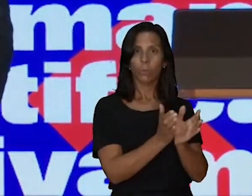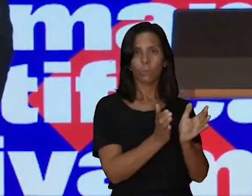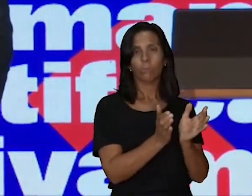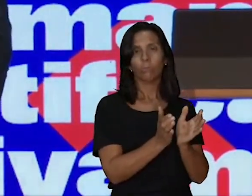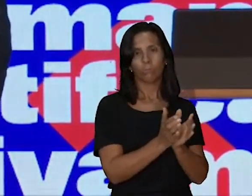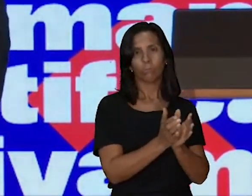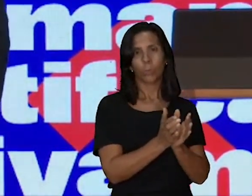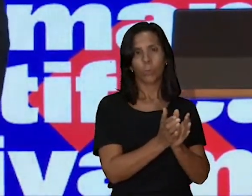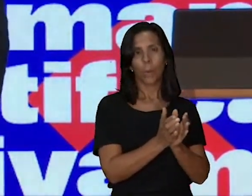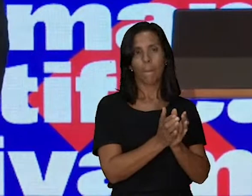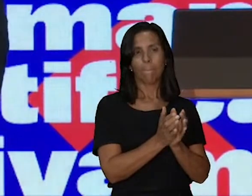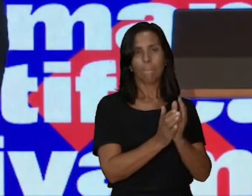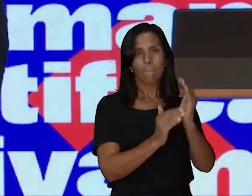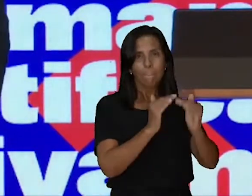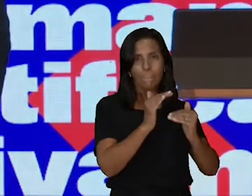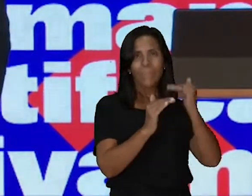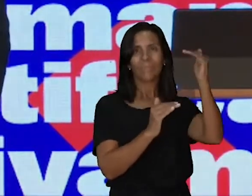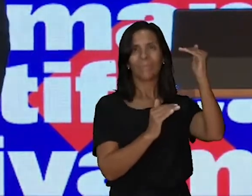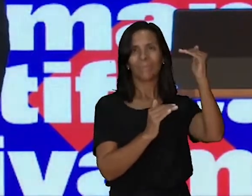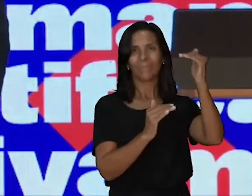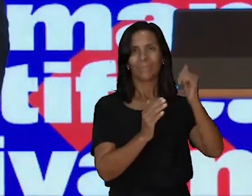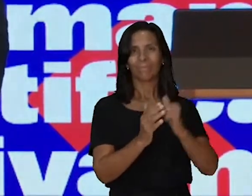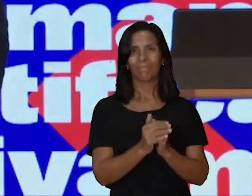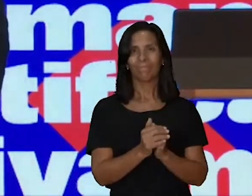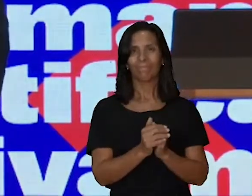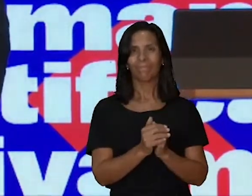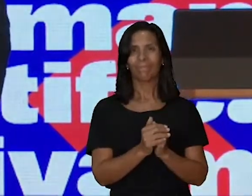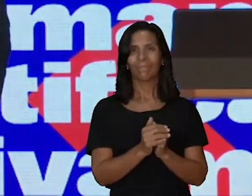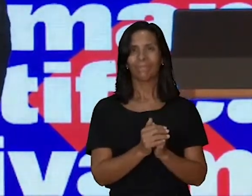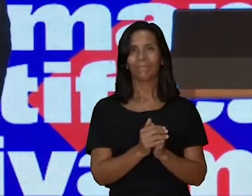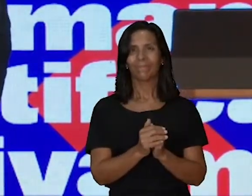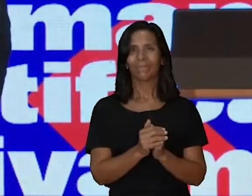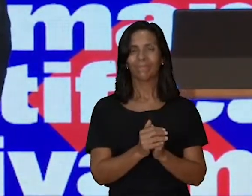nova estação. E para um novo nível.